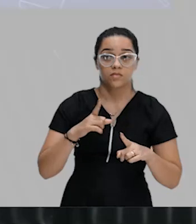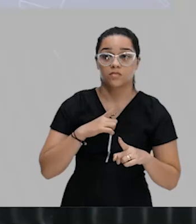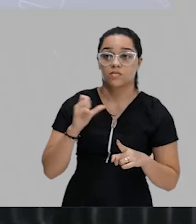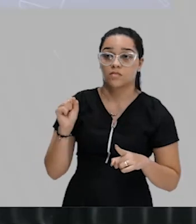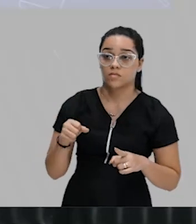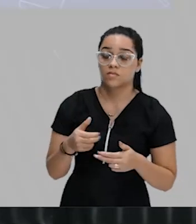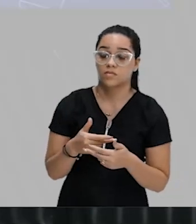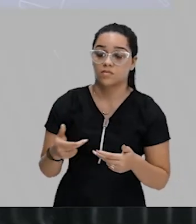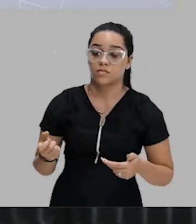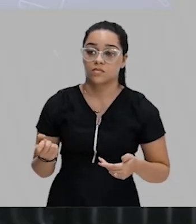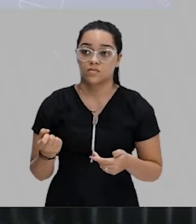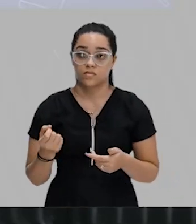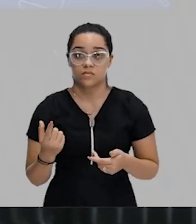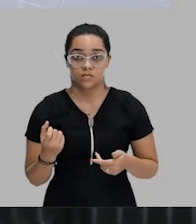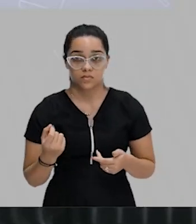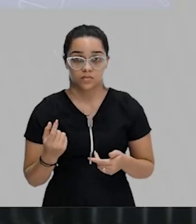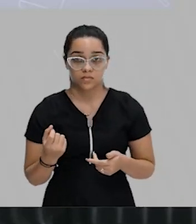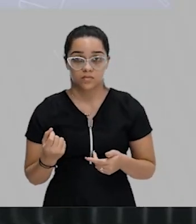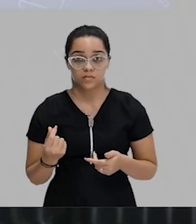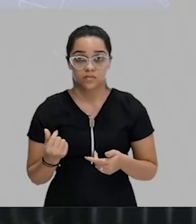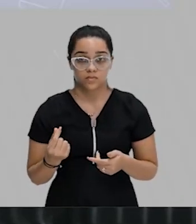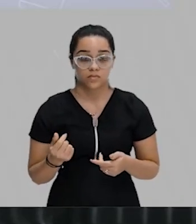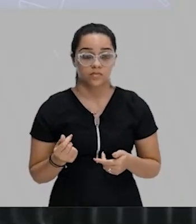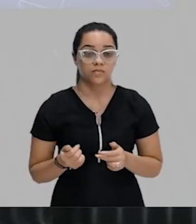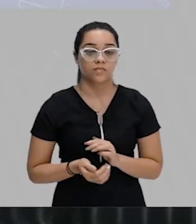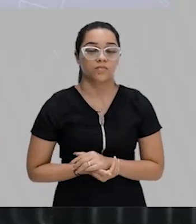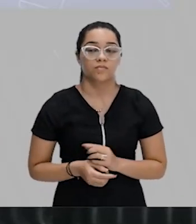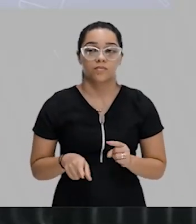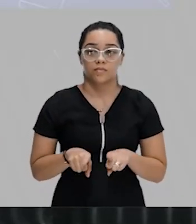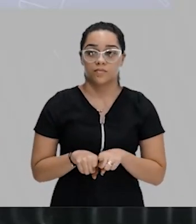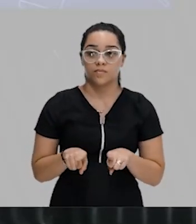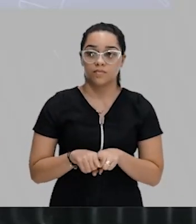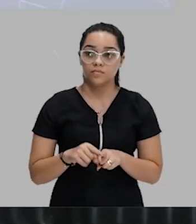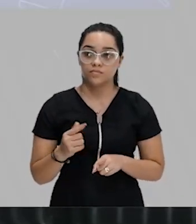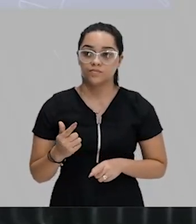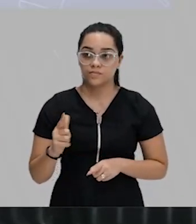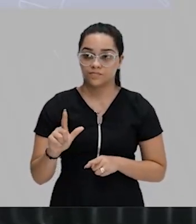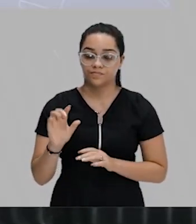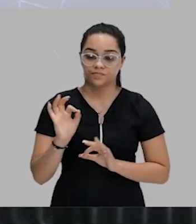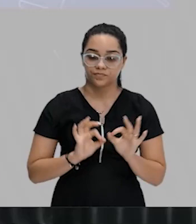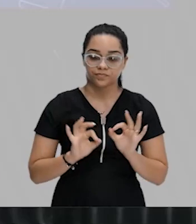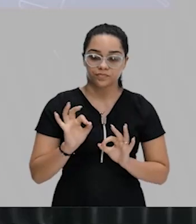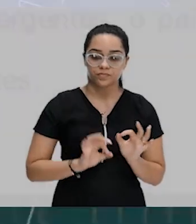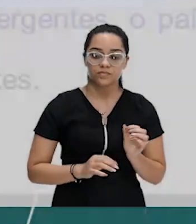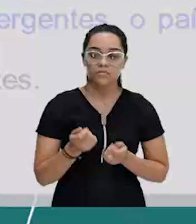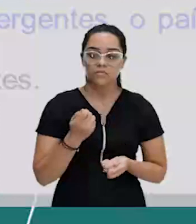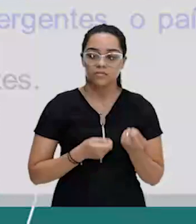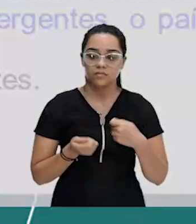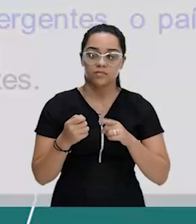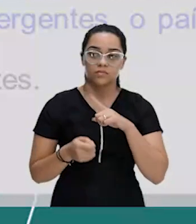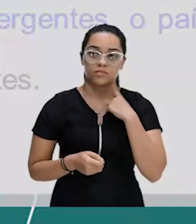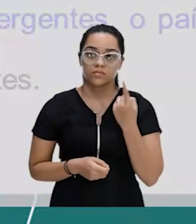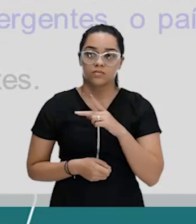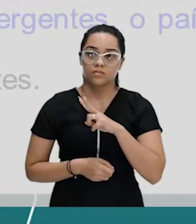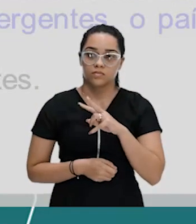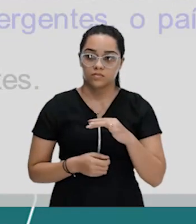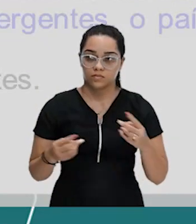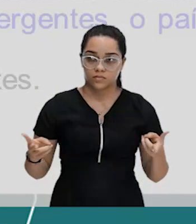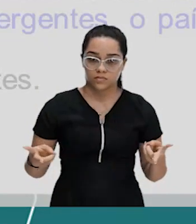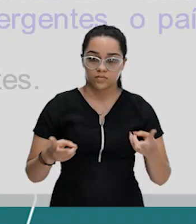as suas moedas nacionais. Uma outra questão de ordem econômica que nós iremos